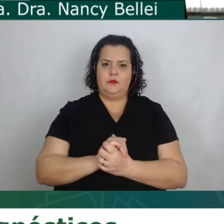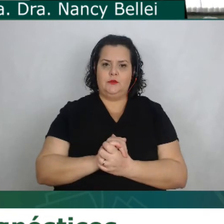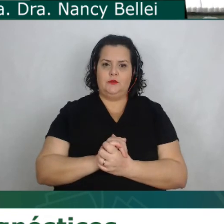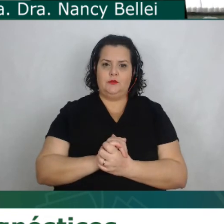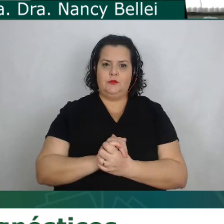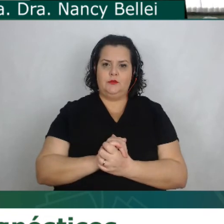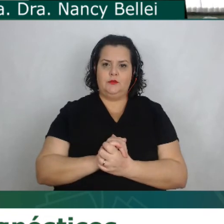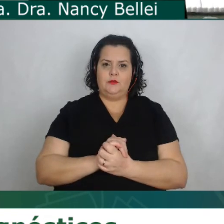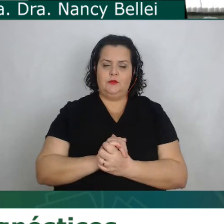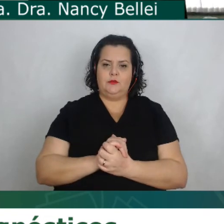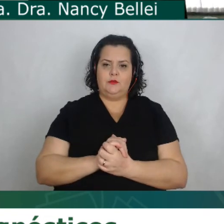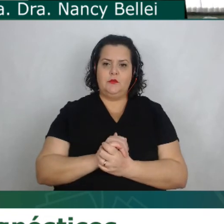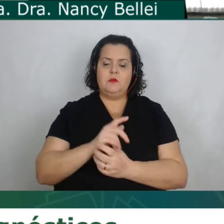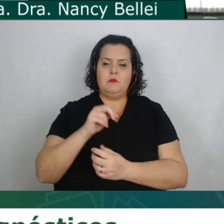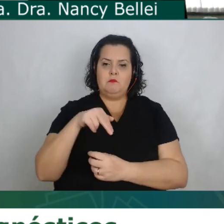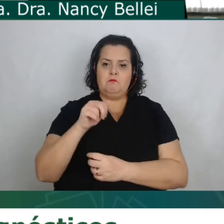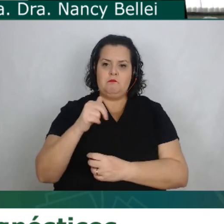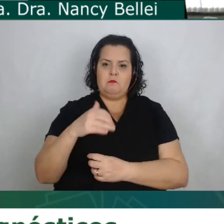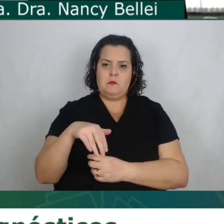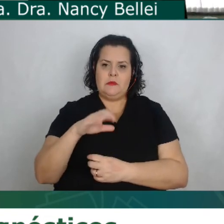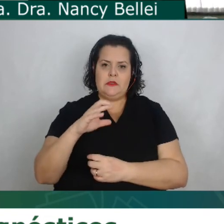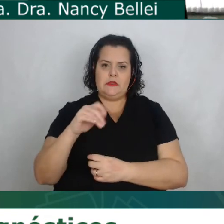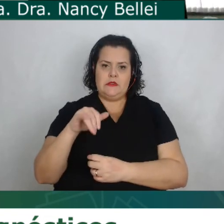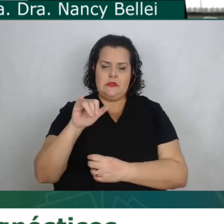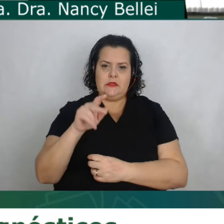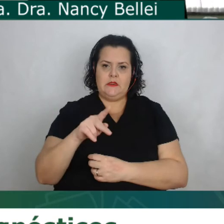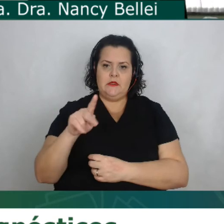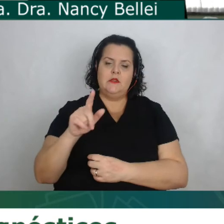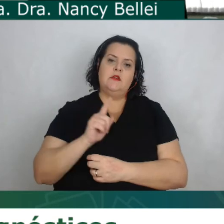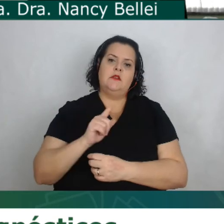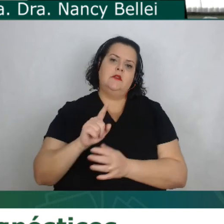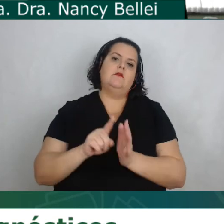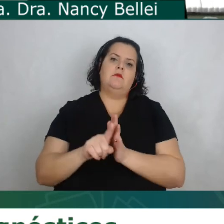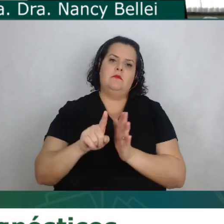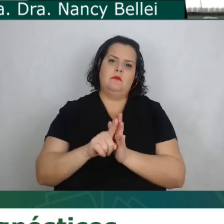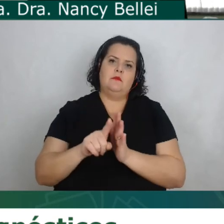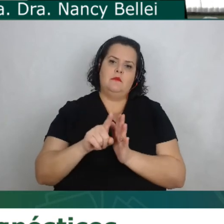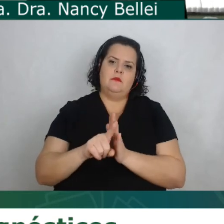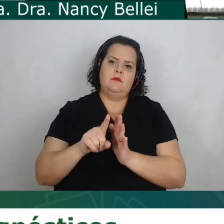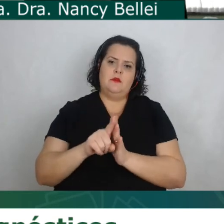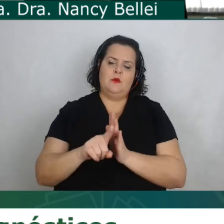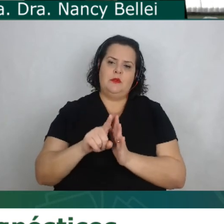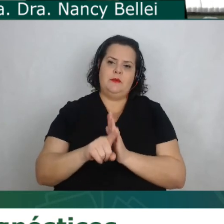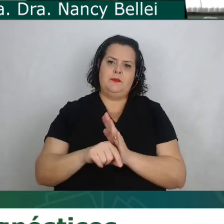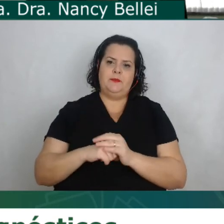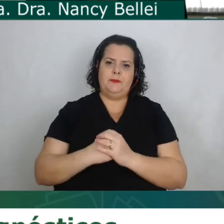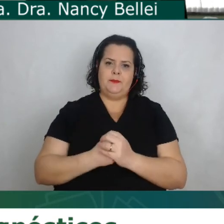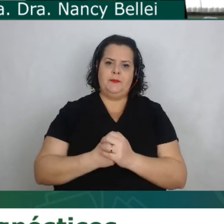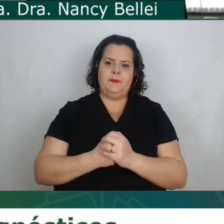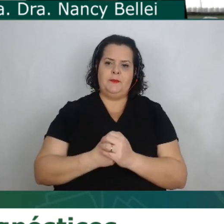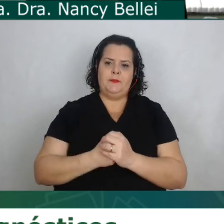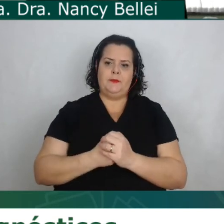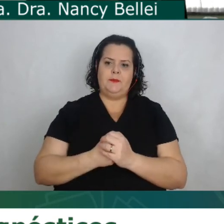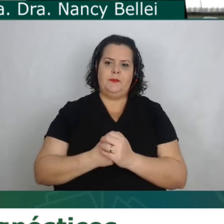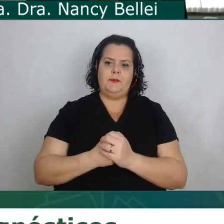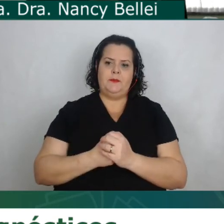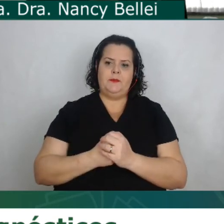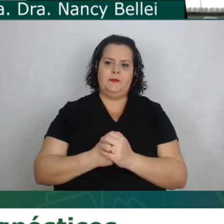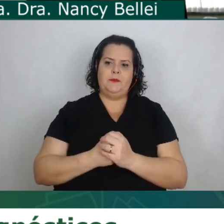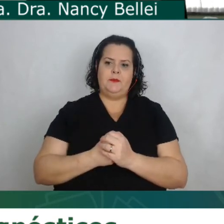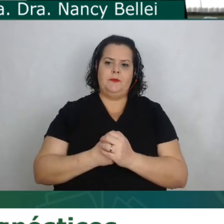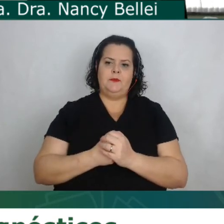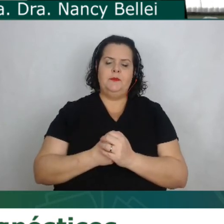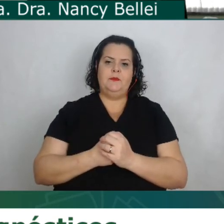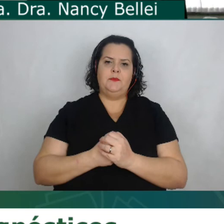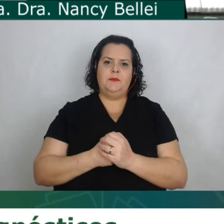algumas perguntas. Eu só vou... a primeira pergunta é como evitar o viés daquele